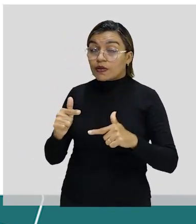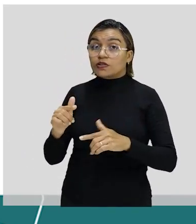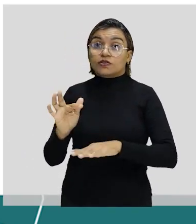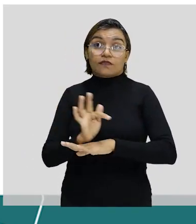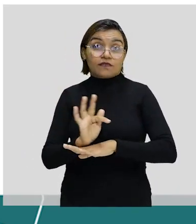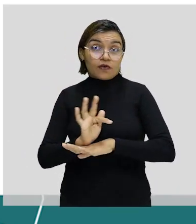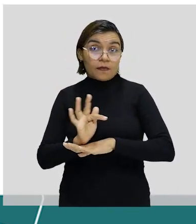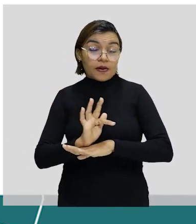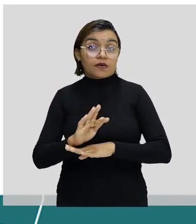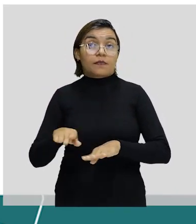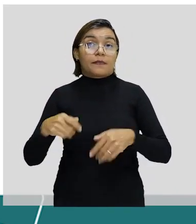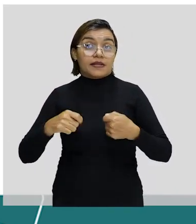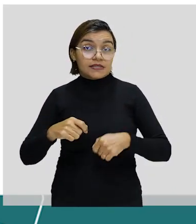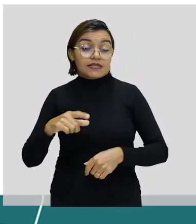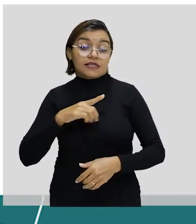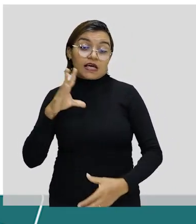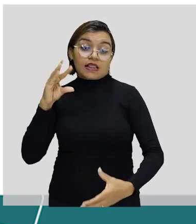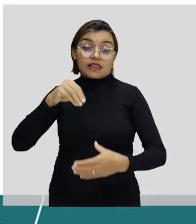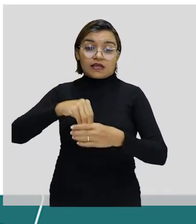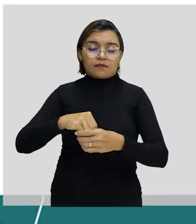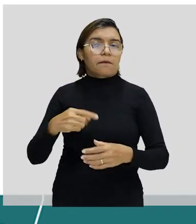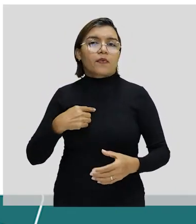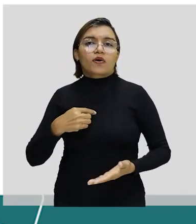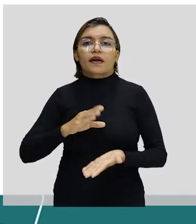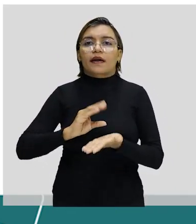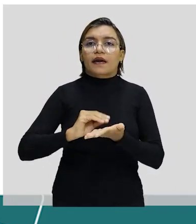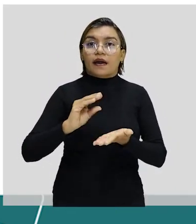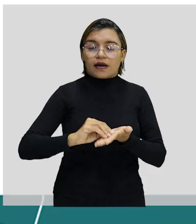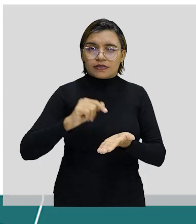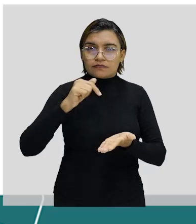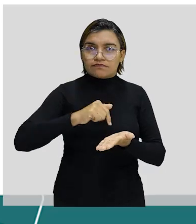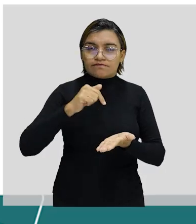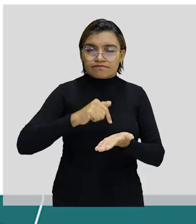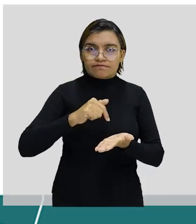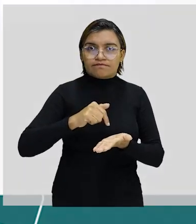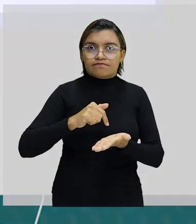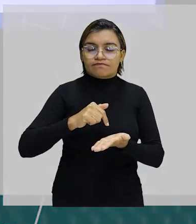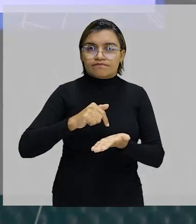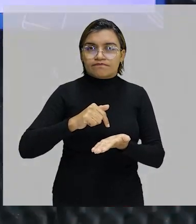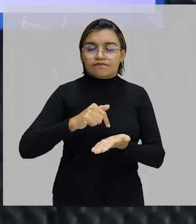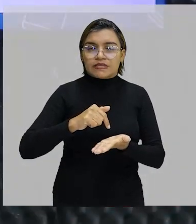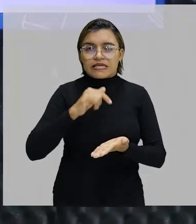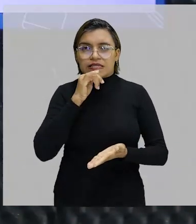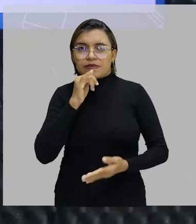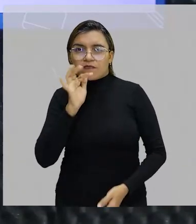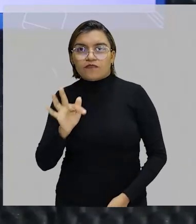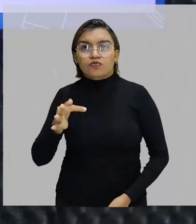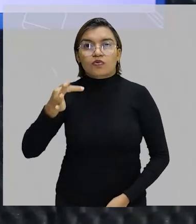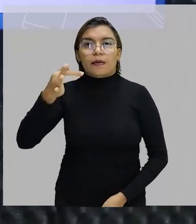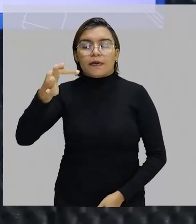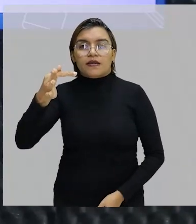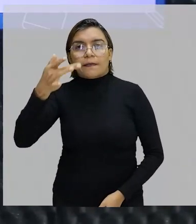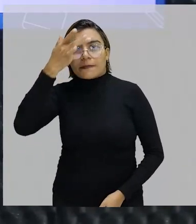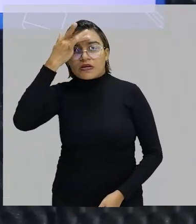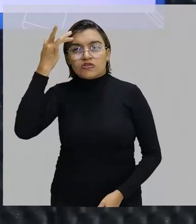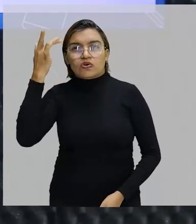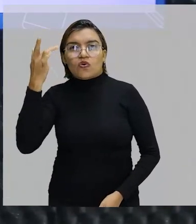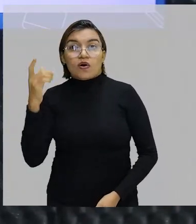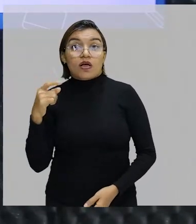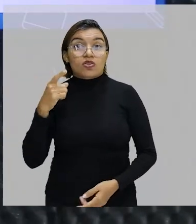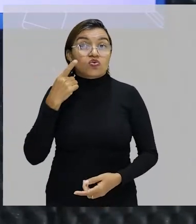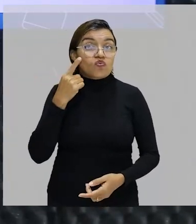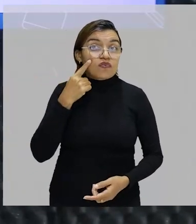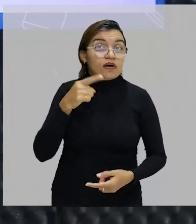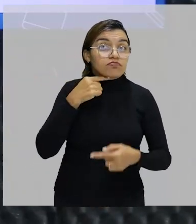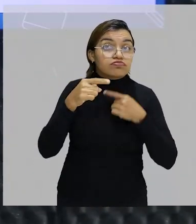E, claro, por que existe ata? Porque se futuramente alguém quiser contestar uma deliberação, tudo foi